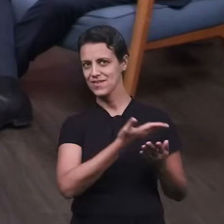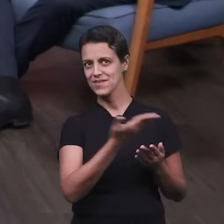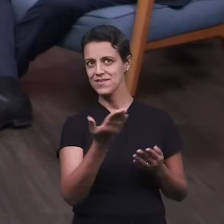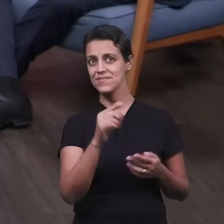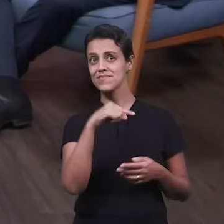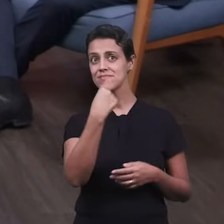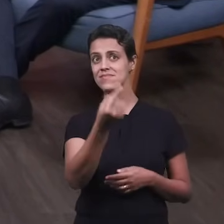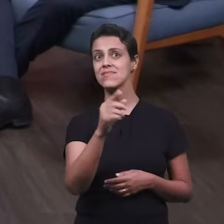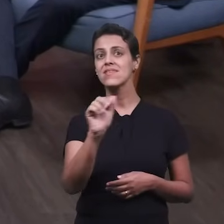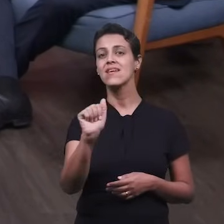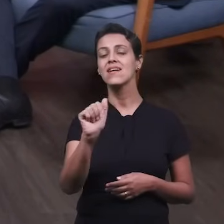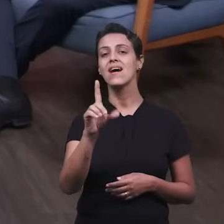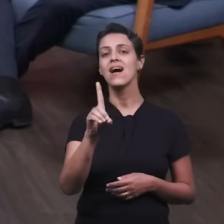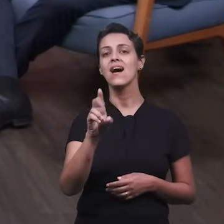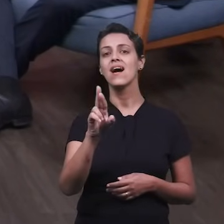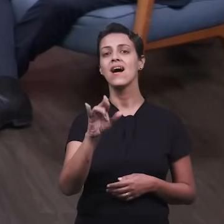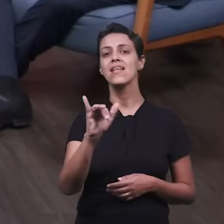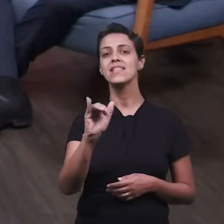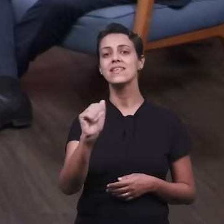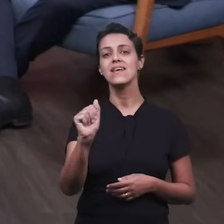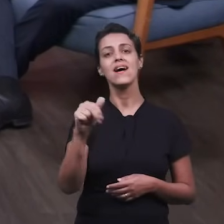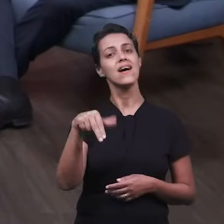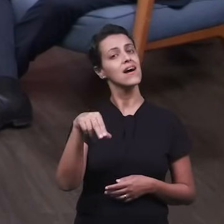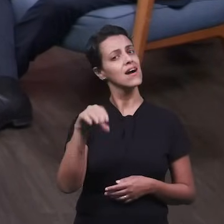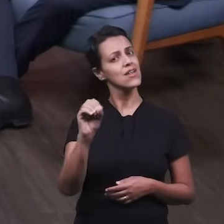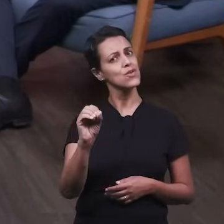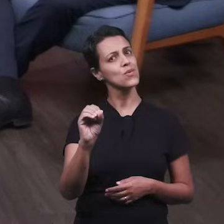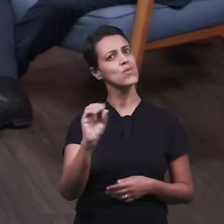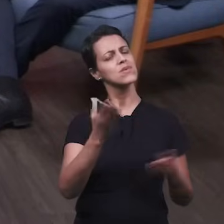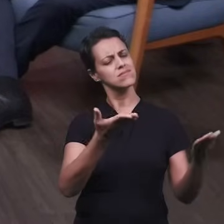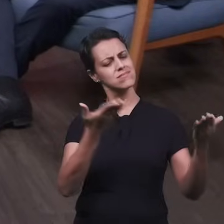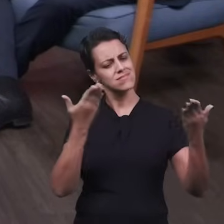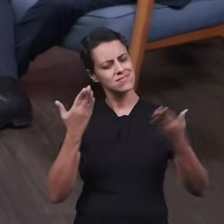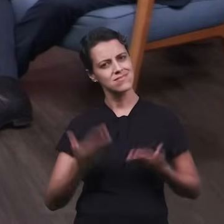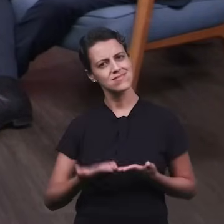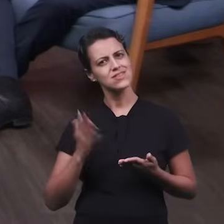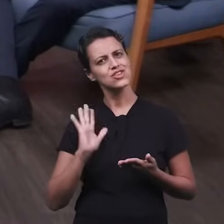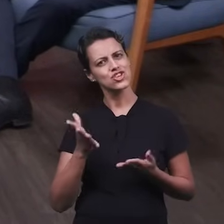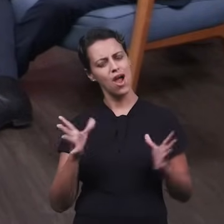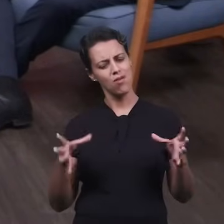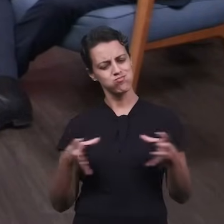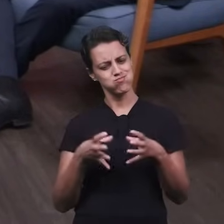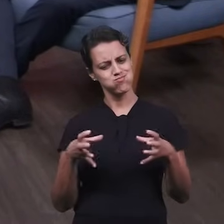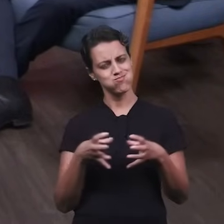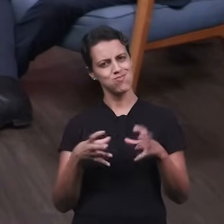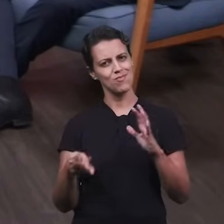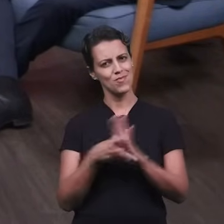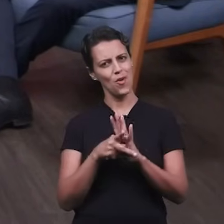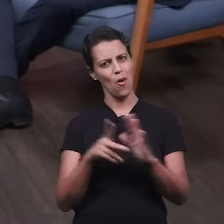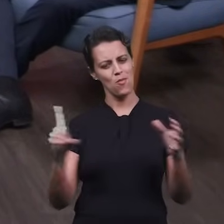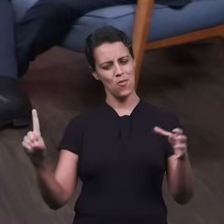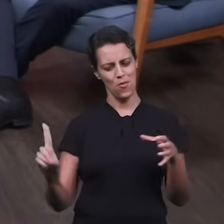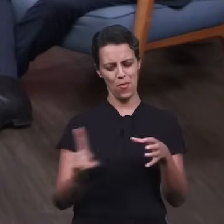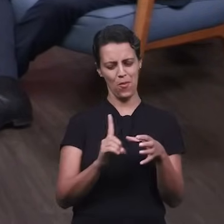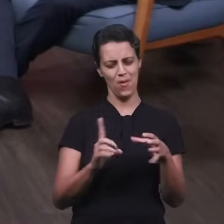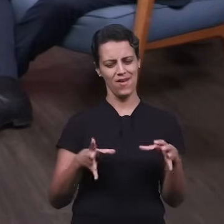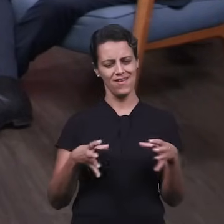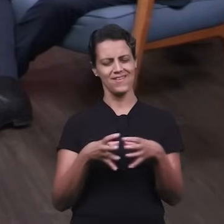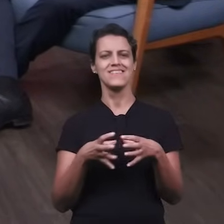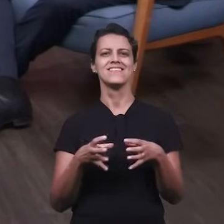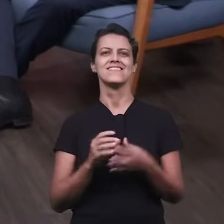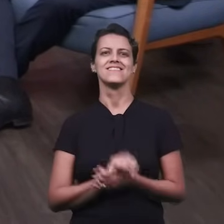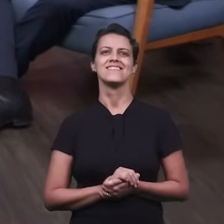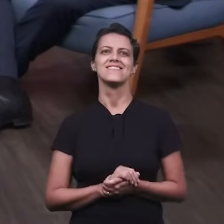todos. E o Adriano Teixeira, que já nem é mais convidado. O pastor Adriano já está compondo a equipe aqui do Anunciando o Evangelho Eterno. Já. Paz,